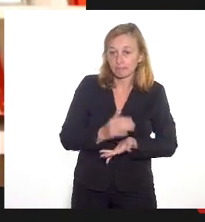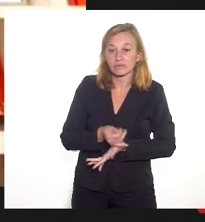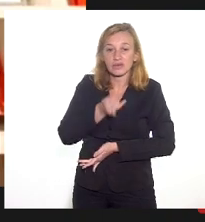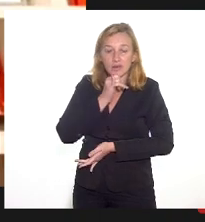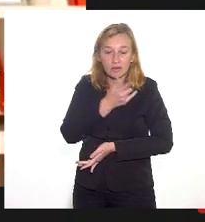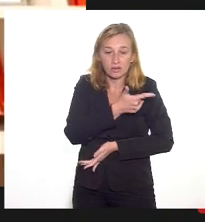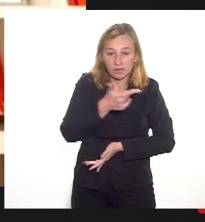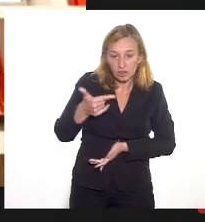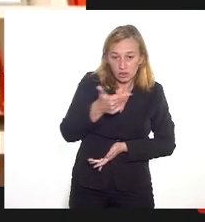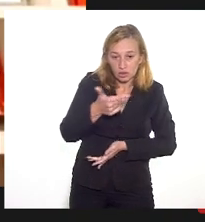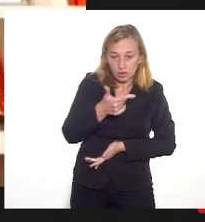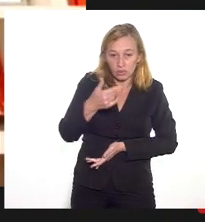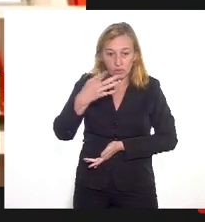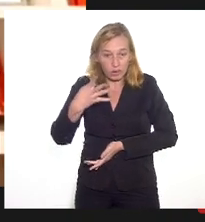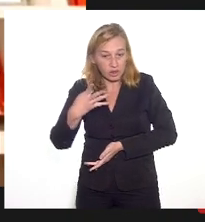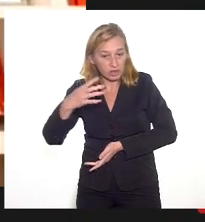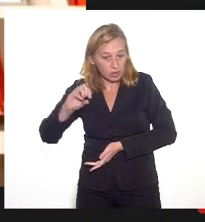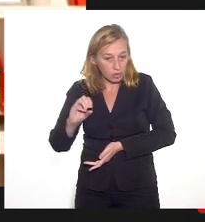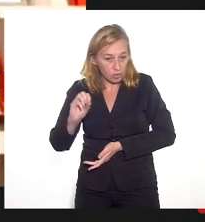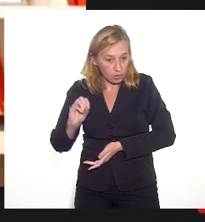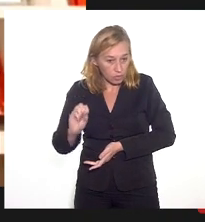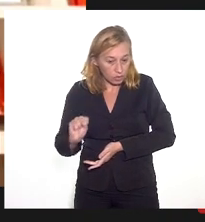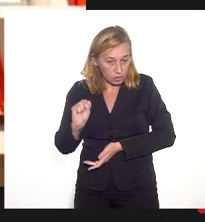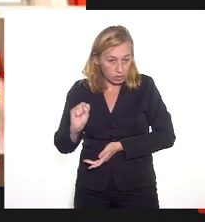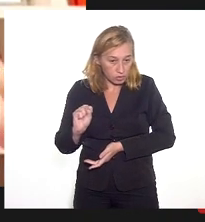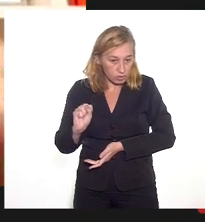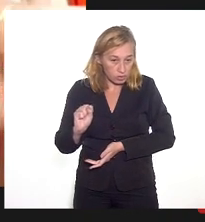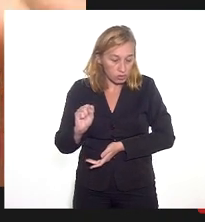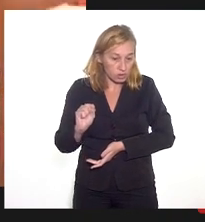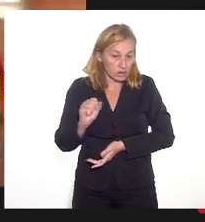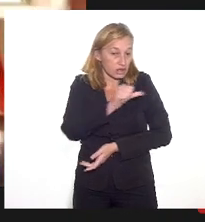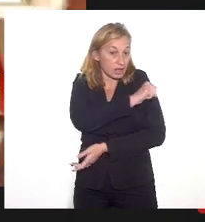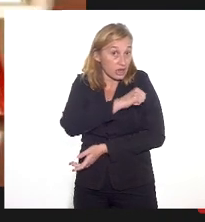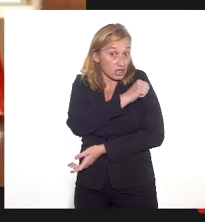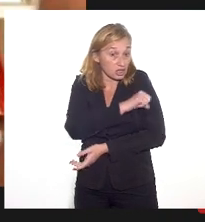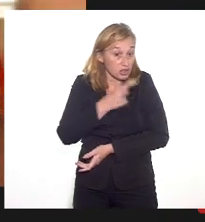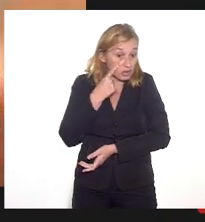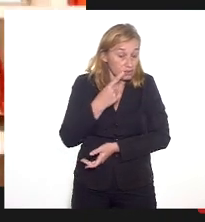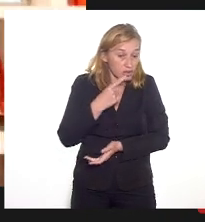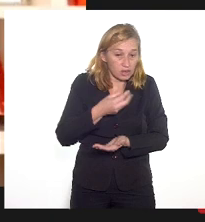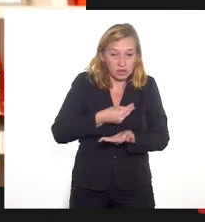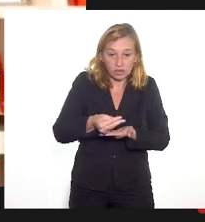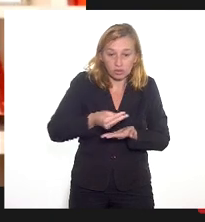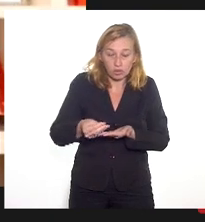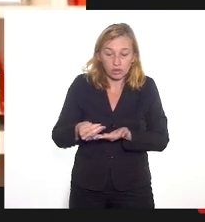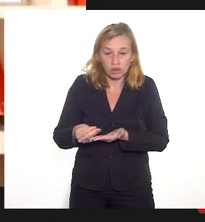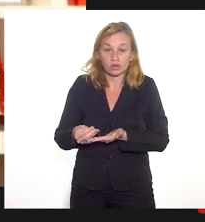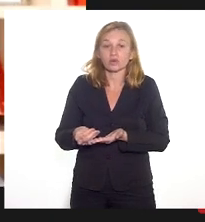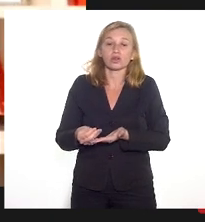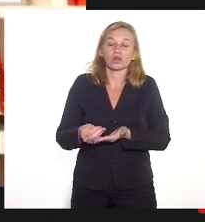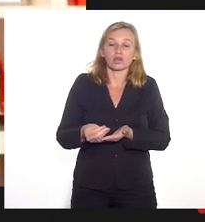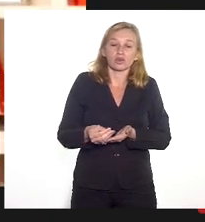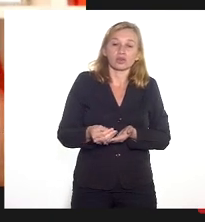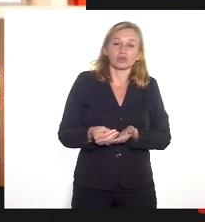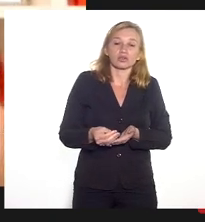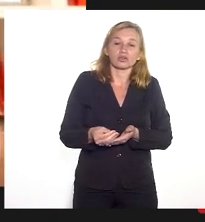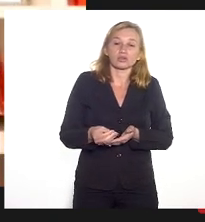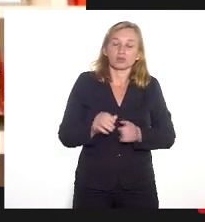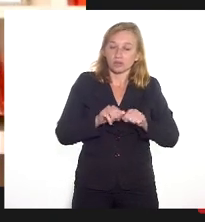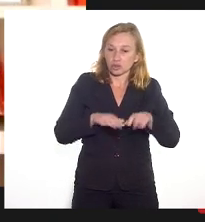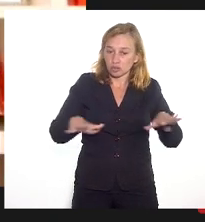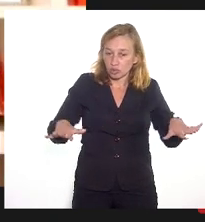o 2248 de 2013, da Rejane, que visa justamente redistribuir a publicidade oficial do governo para a mídia alternativa. Acho